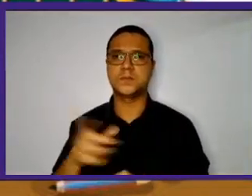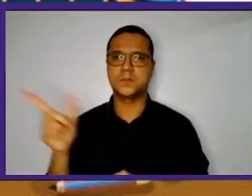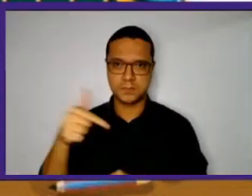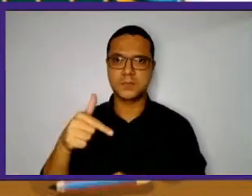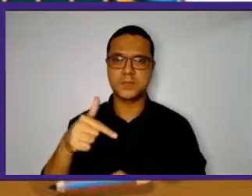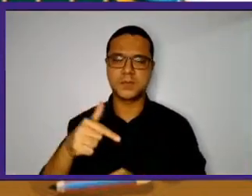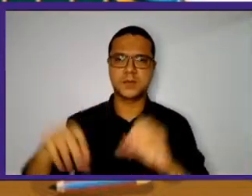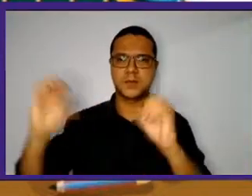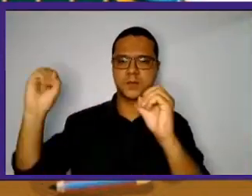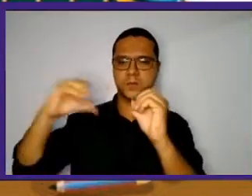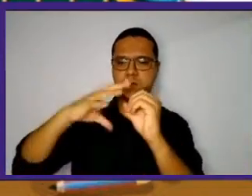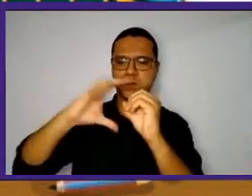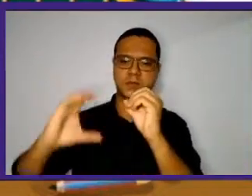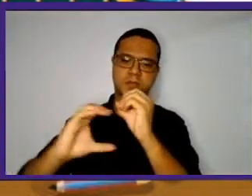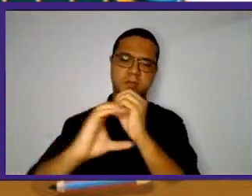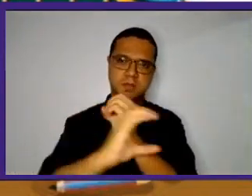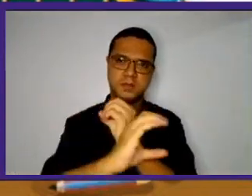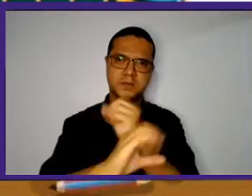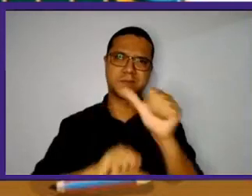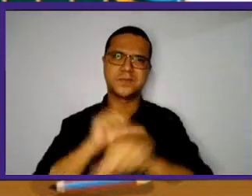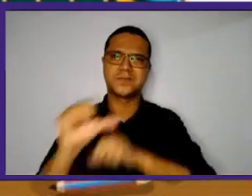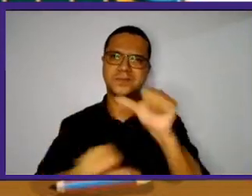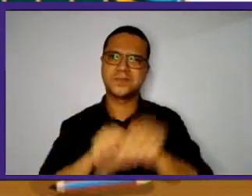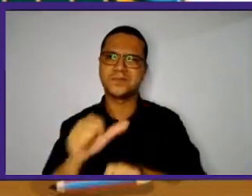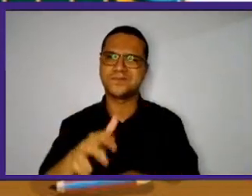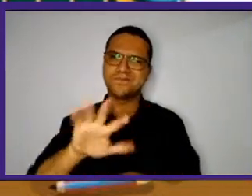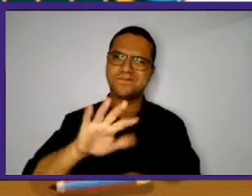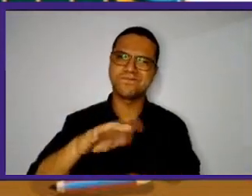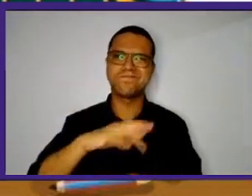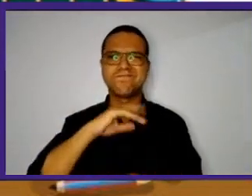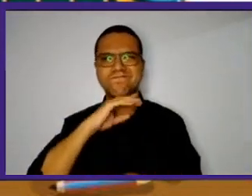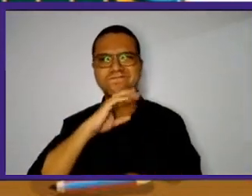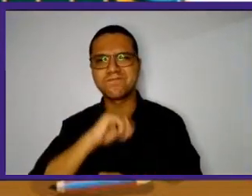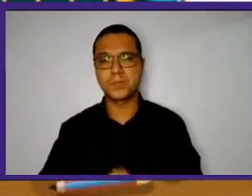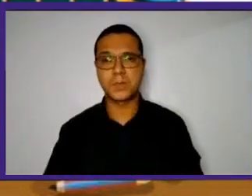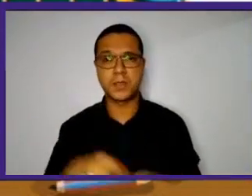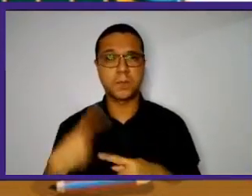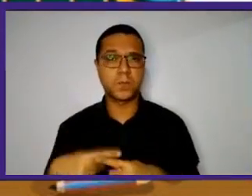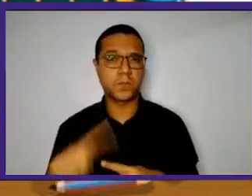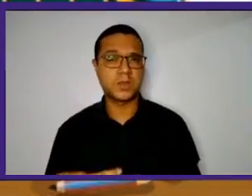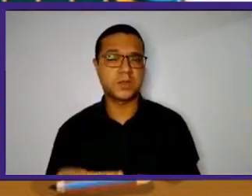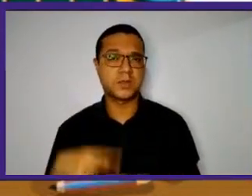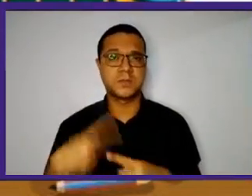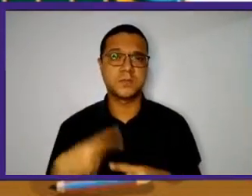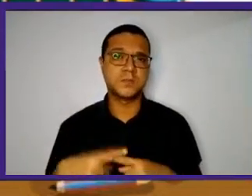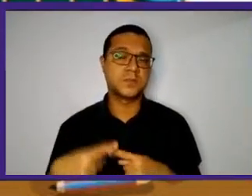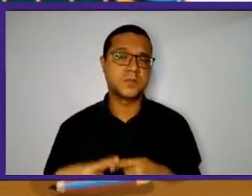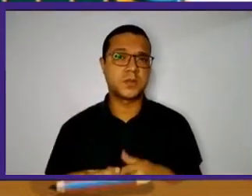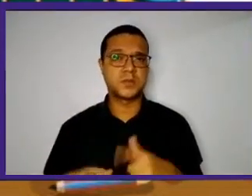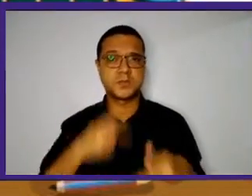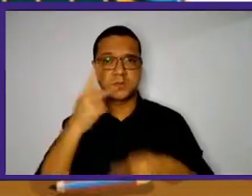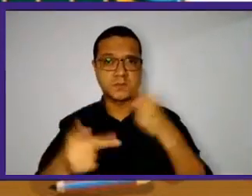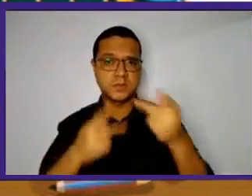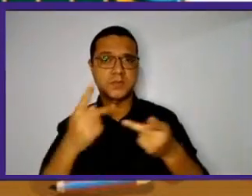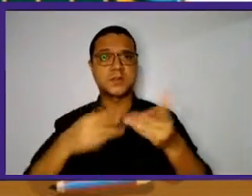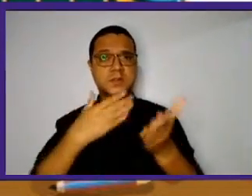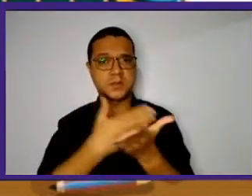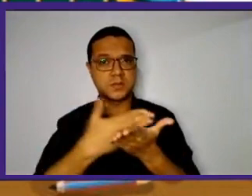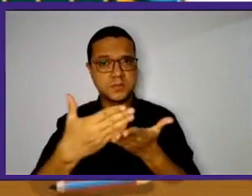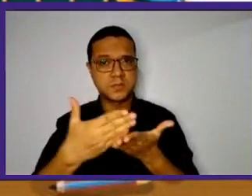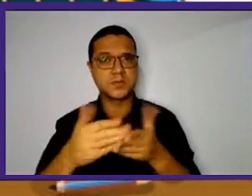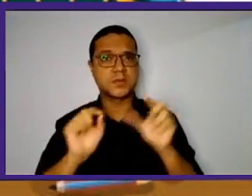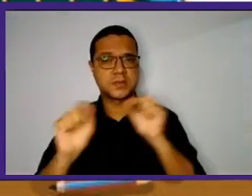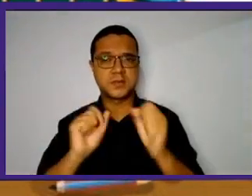estufa, acabou sendo prejudicial. Por quê? Eu falei lá no começo que a atmosfera era composta por vários gases. Vapor